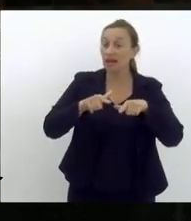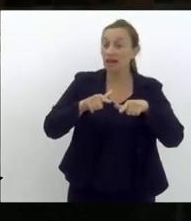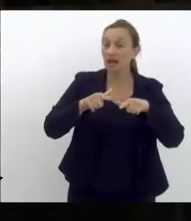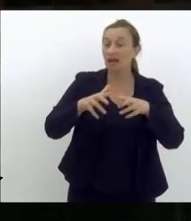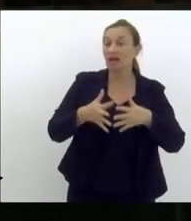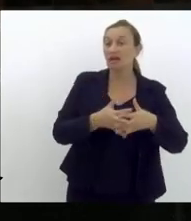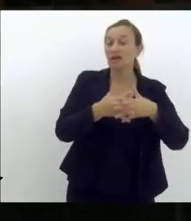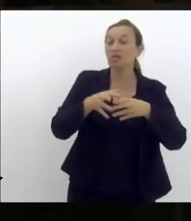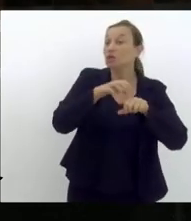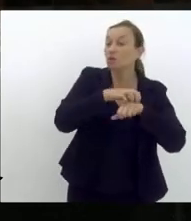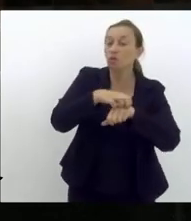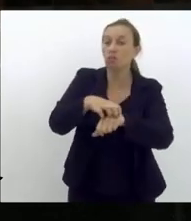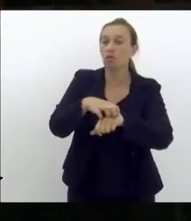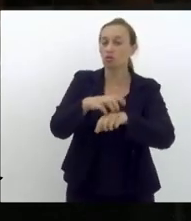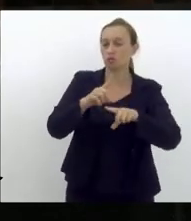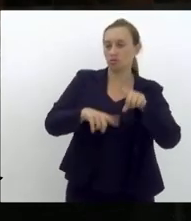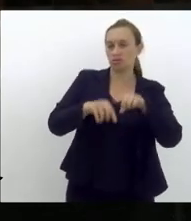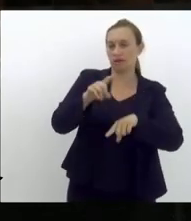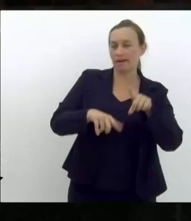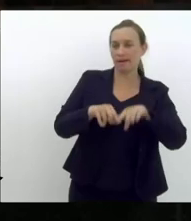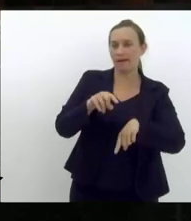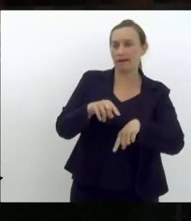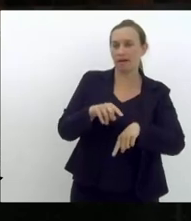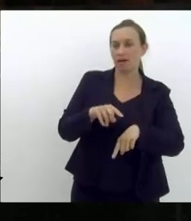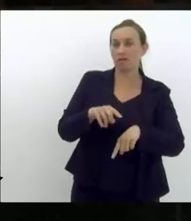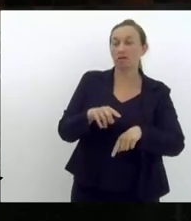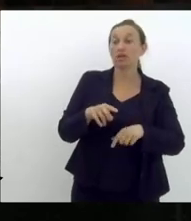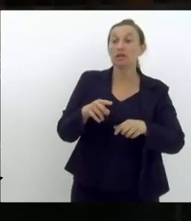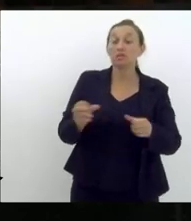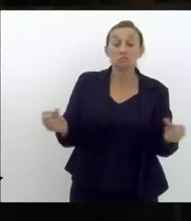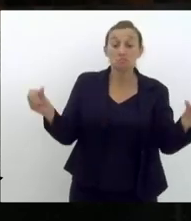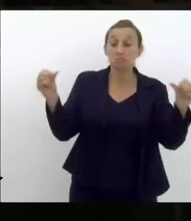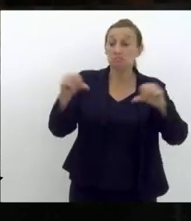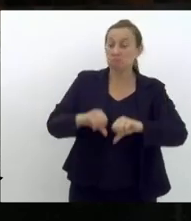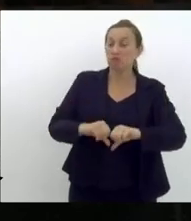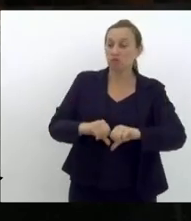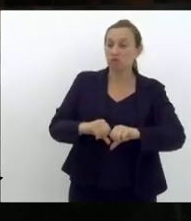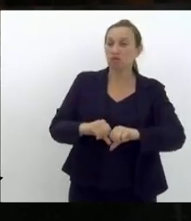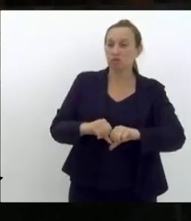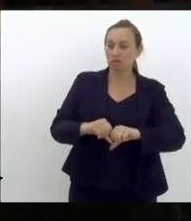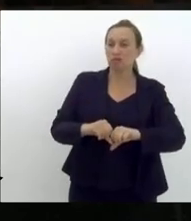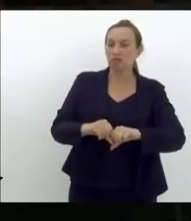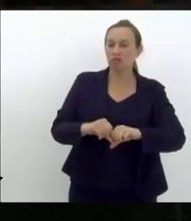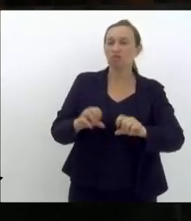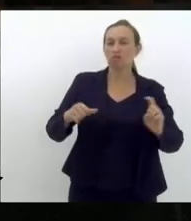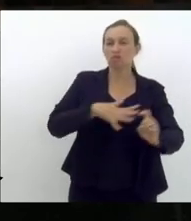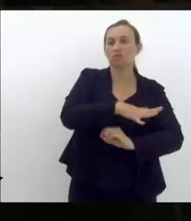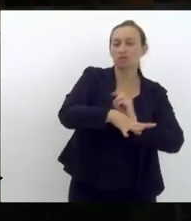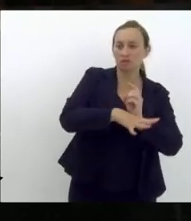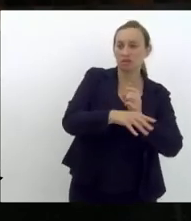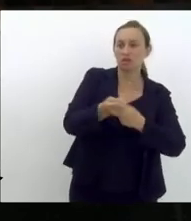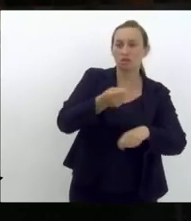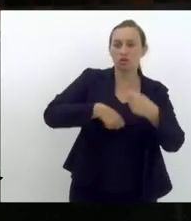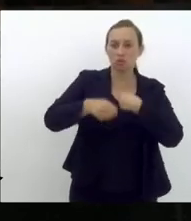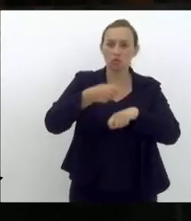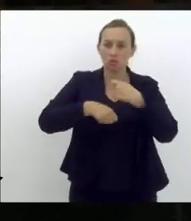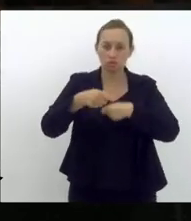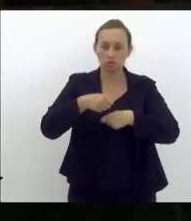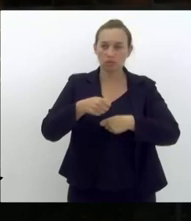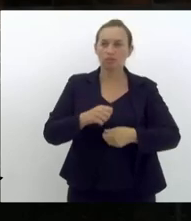causaria um prejuízo econômico e social sem precedente aqui no estado